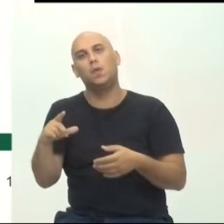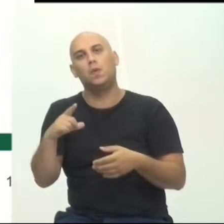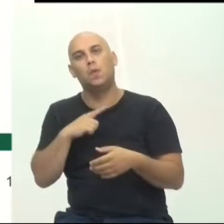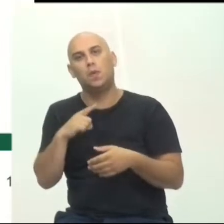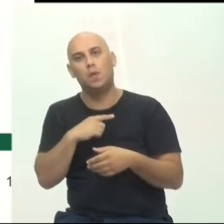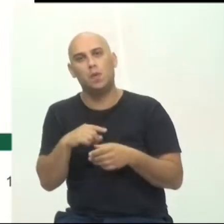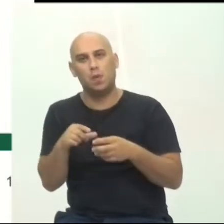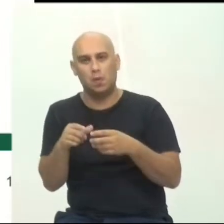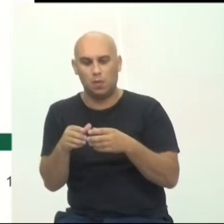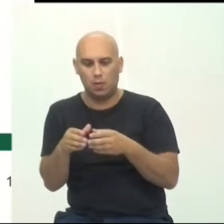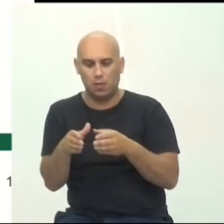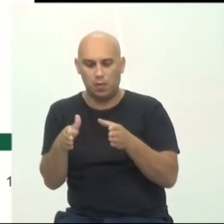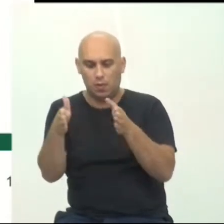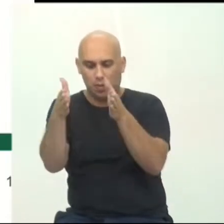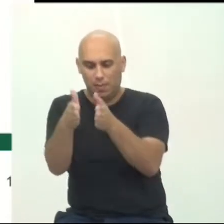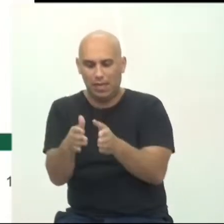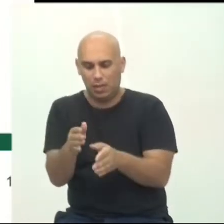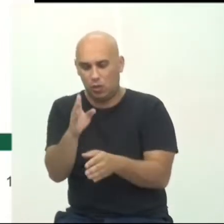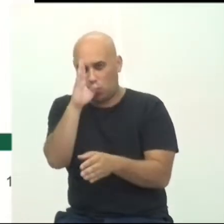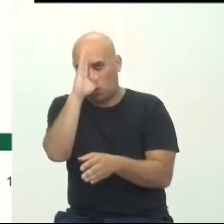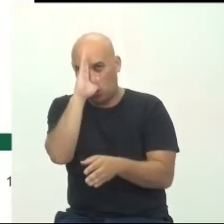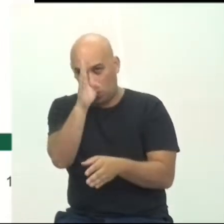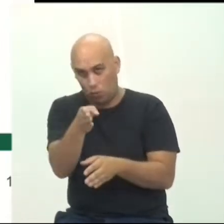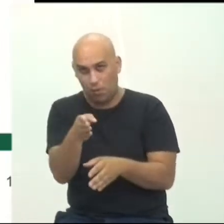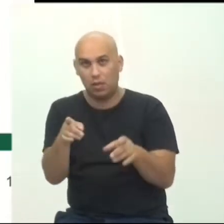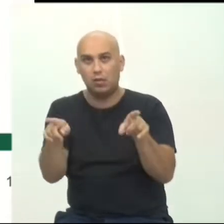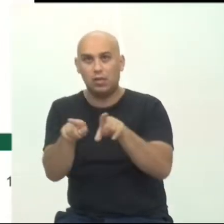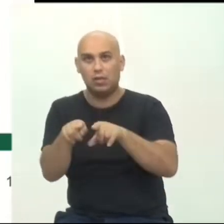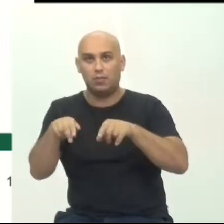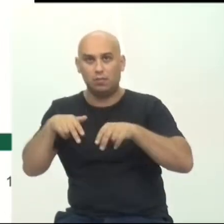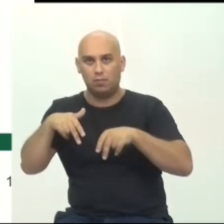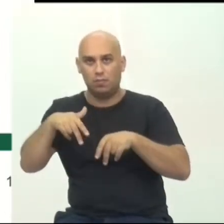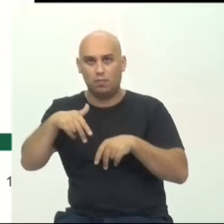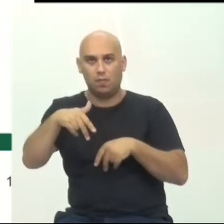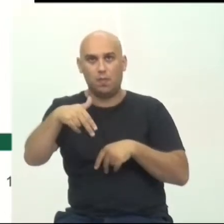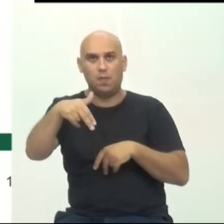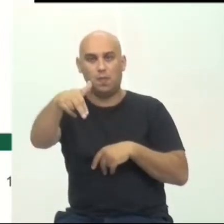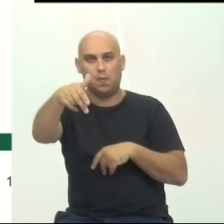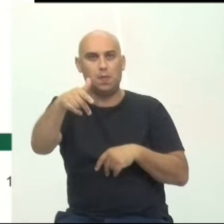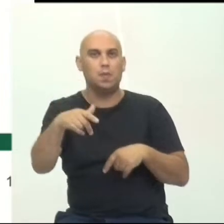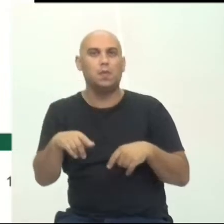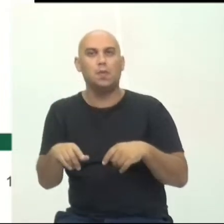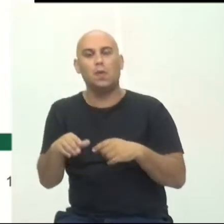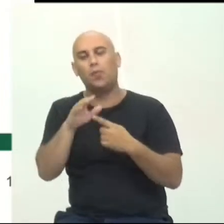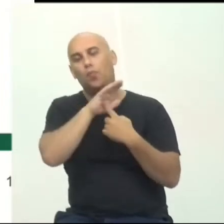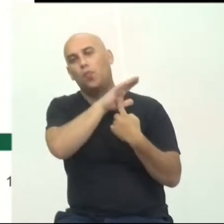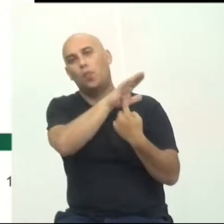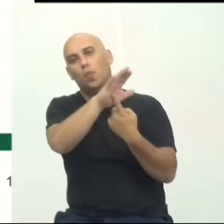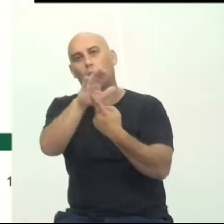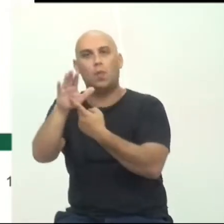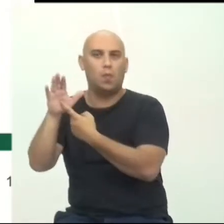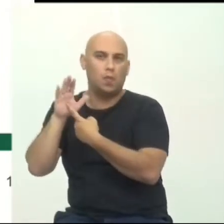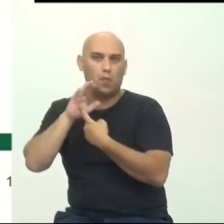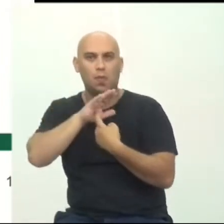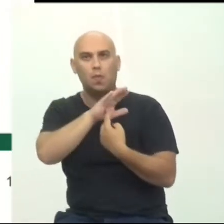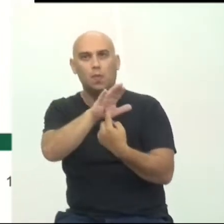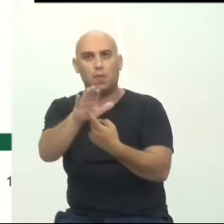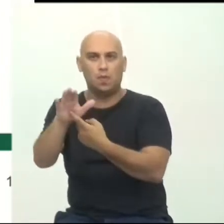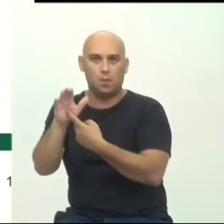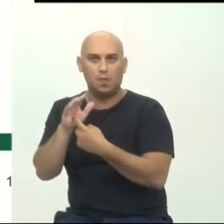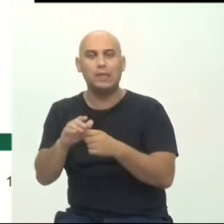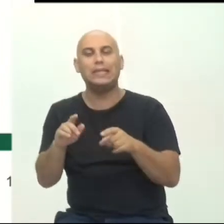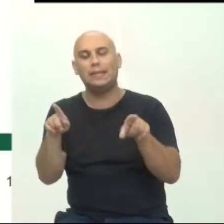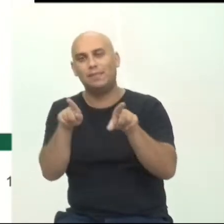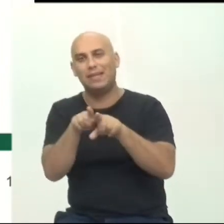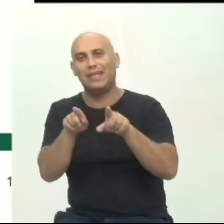centro o passeio do pedestre. No desenho ali mostra as rampas de acessibilidade, que